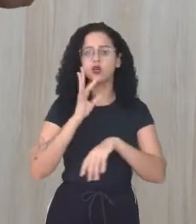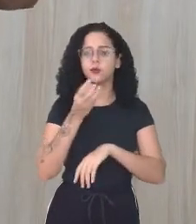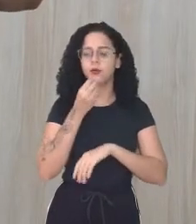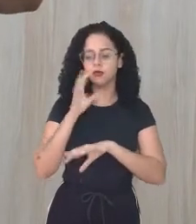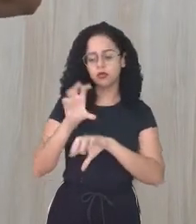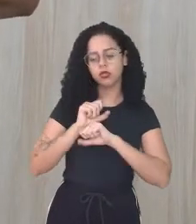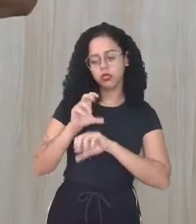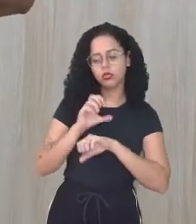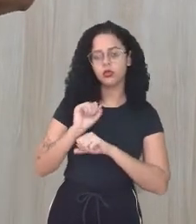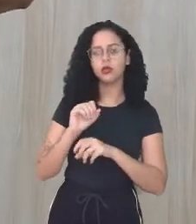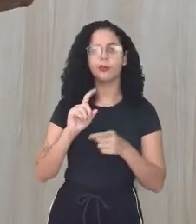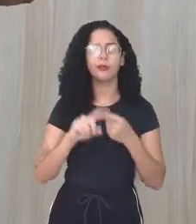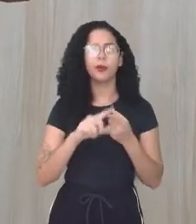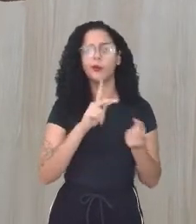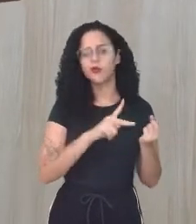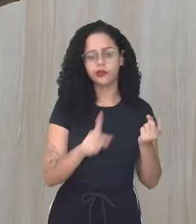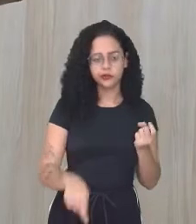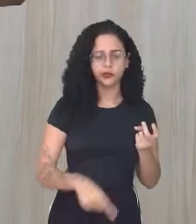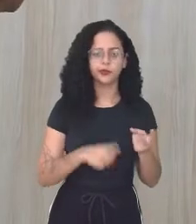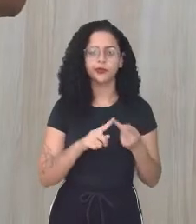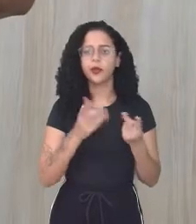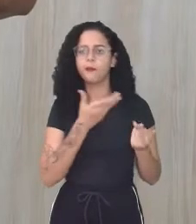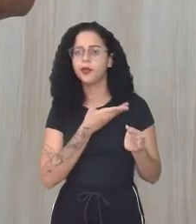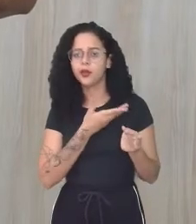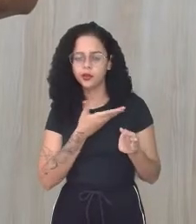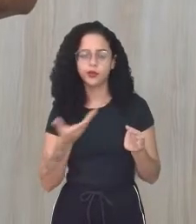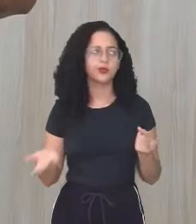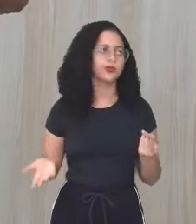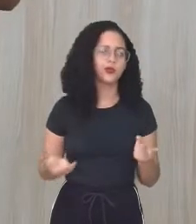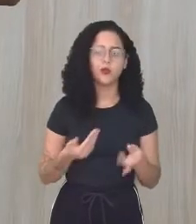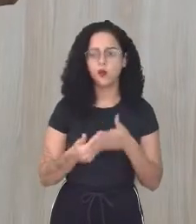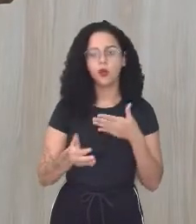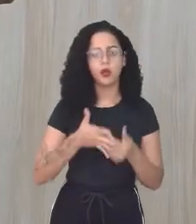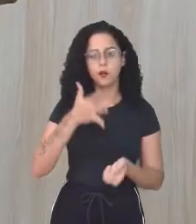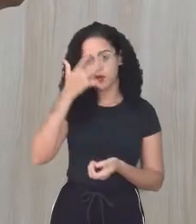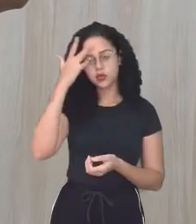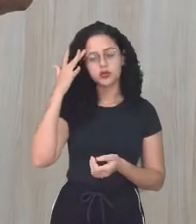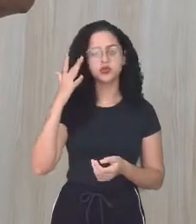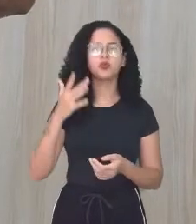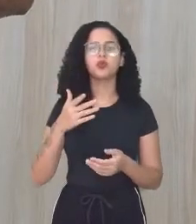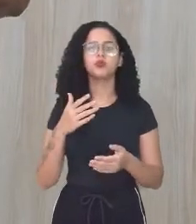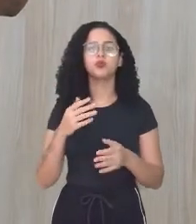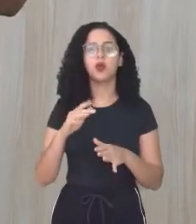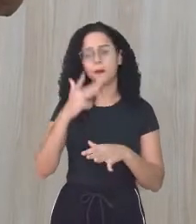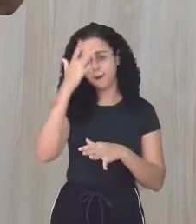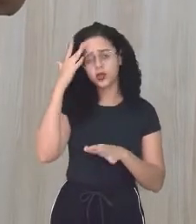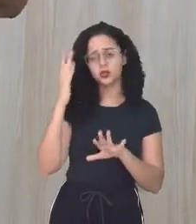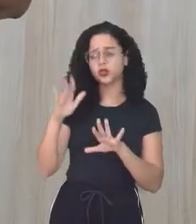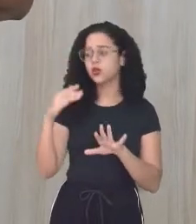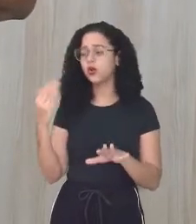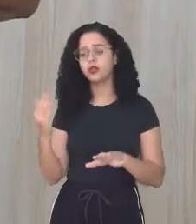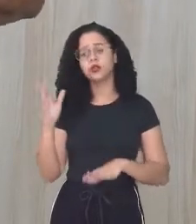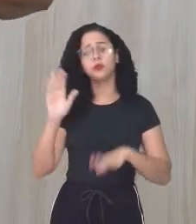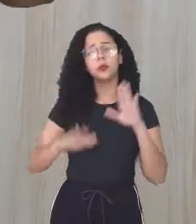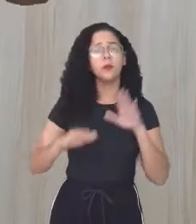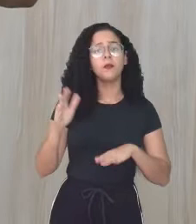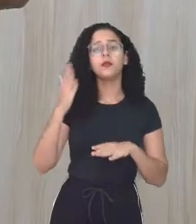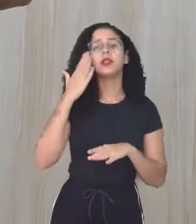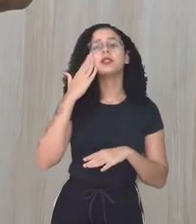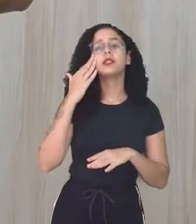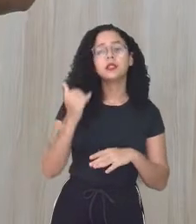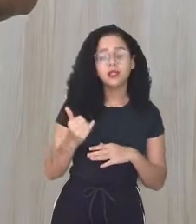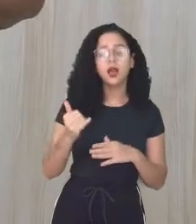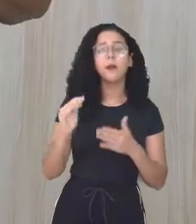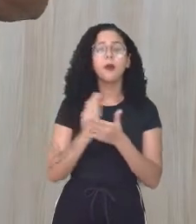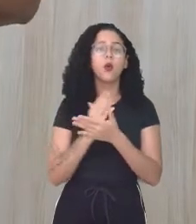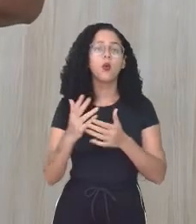nosso professor, com o nosso amigo, A pessoa que está aí do seu lado, provavelmente ela sabe